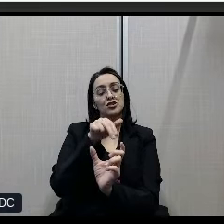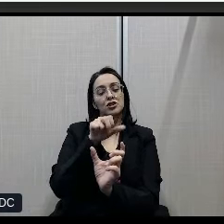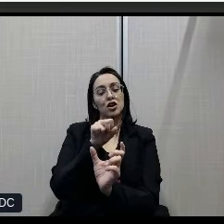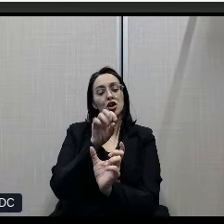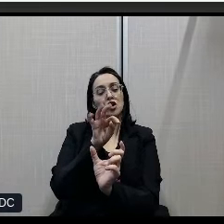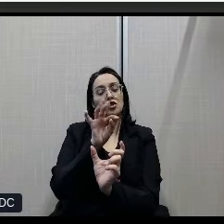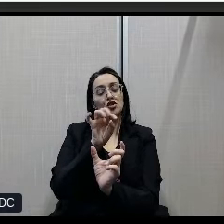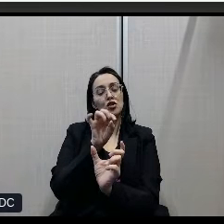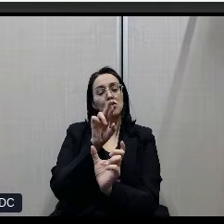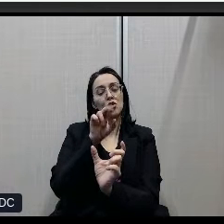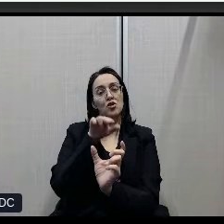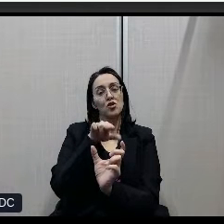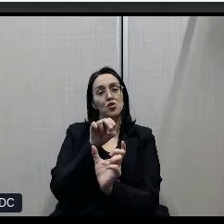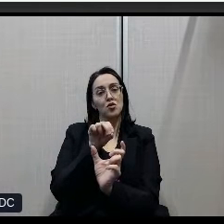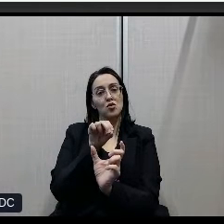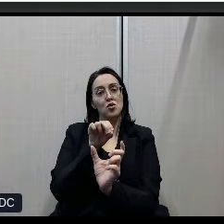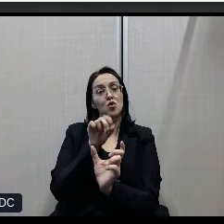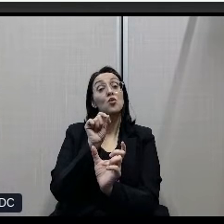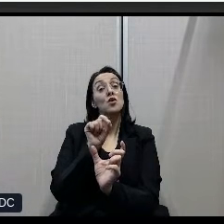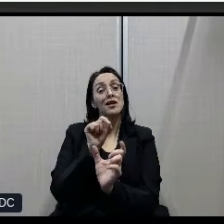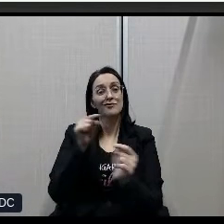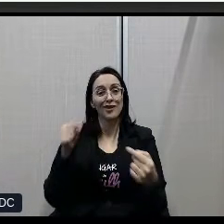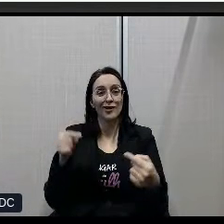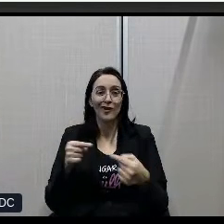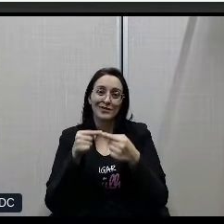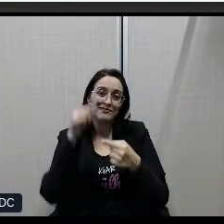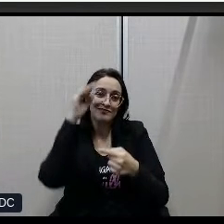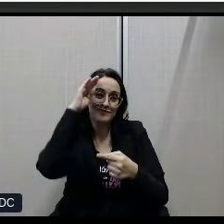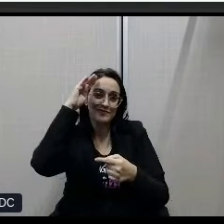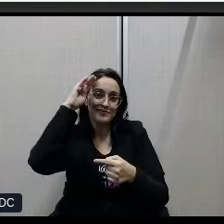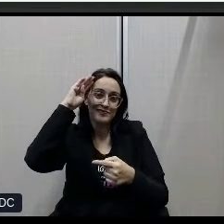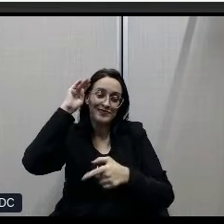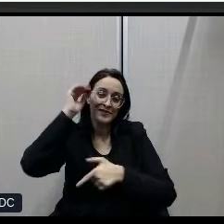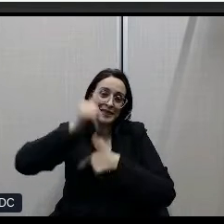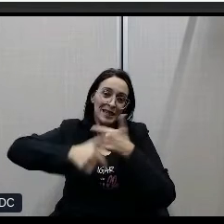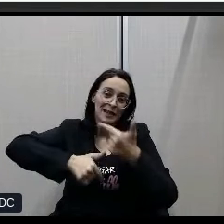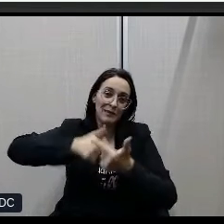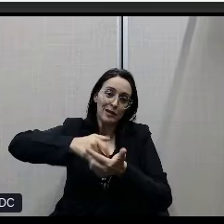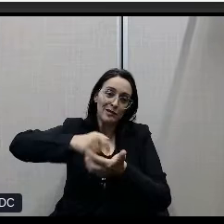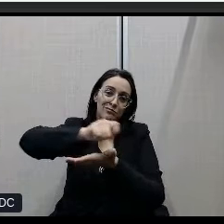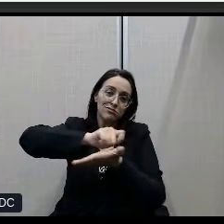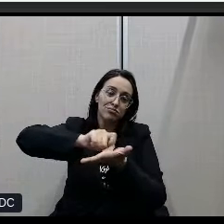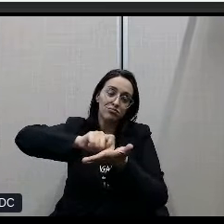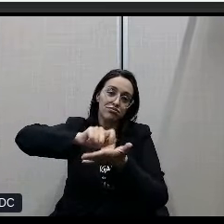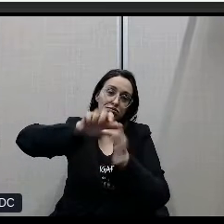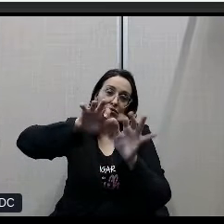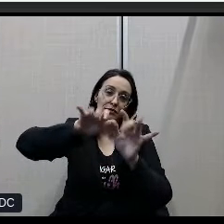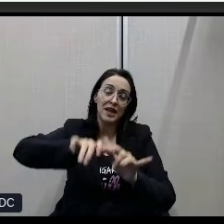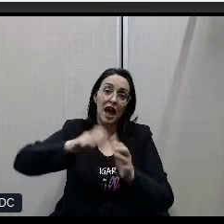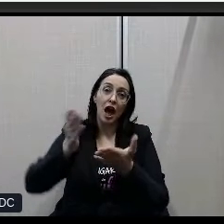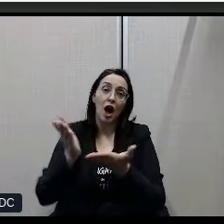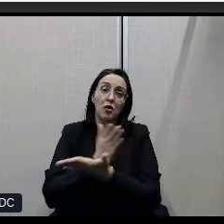dado que foi fruto de um trabalho acadêmico, ou seja, muitas coisas que vieram da literatura